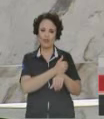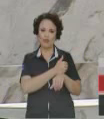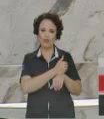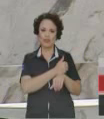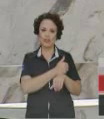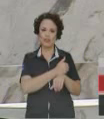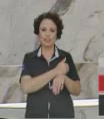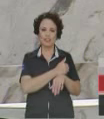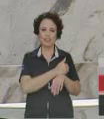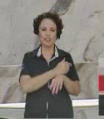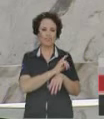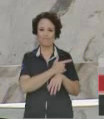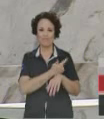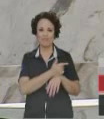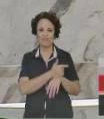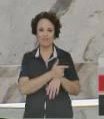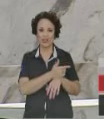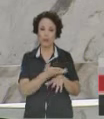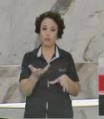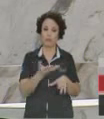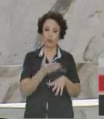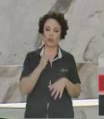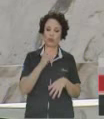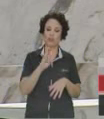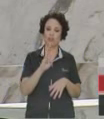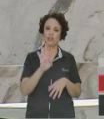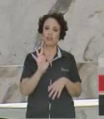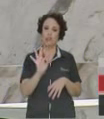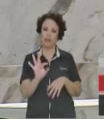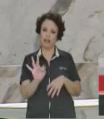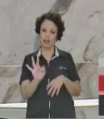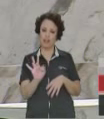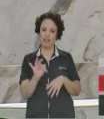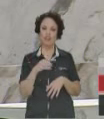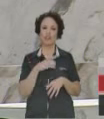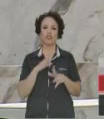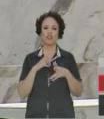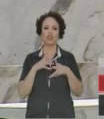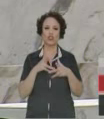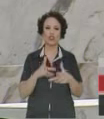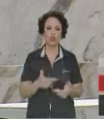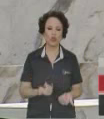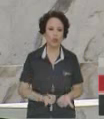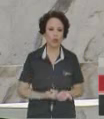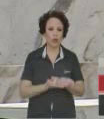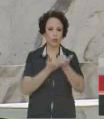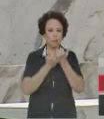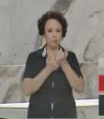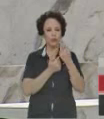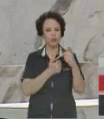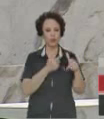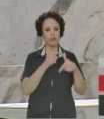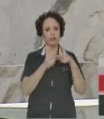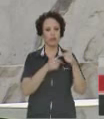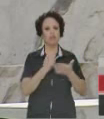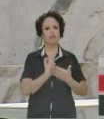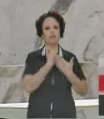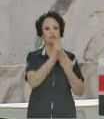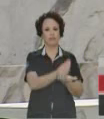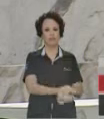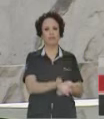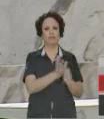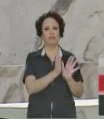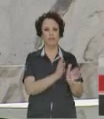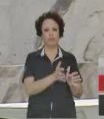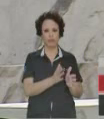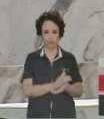hoje a confederação brasileira de futebol oferece toda a retaguarda necessária para essas meninas trabalharem é houve uma